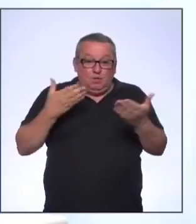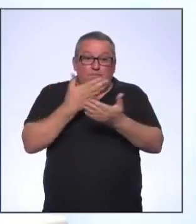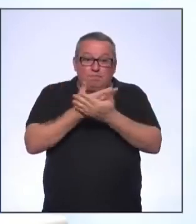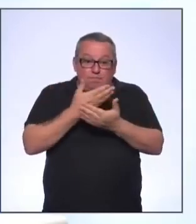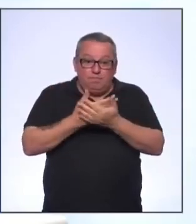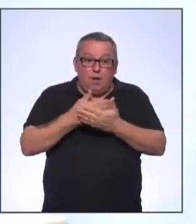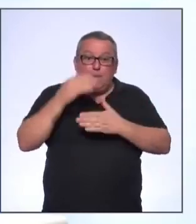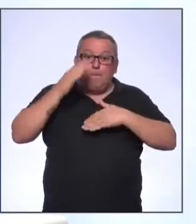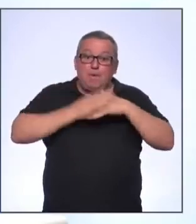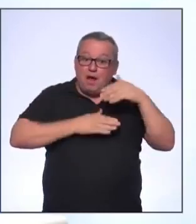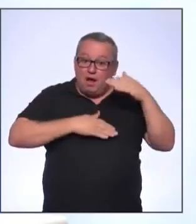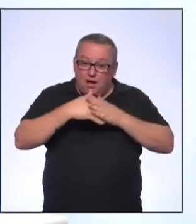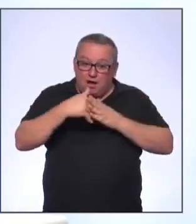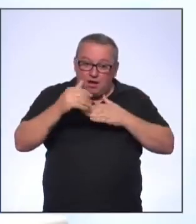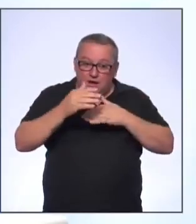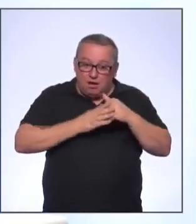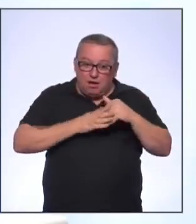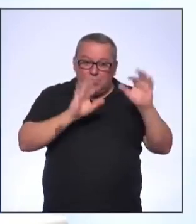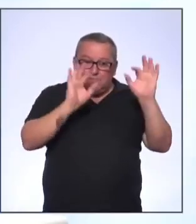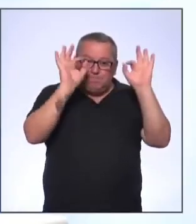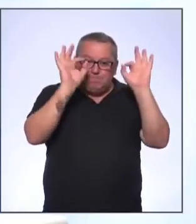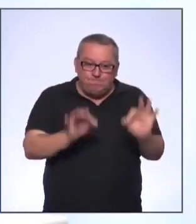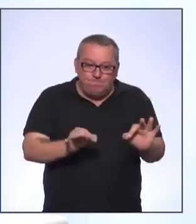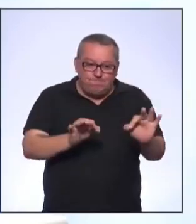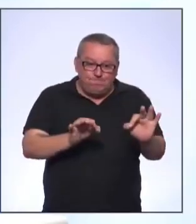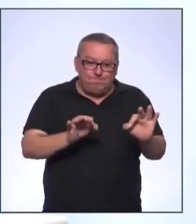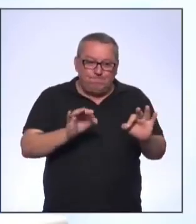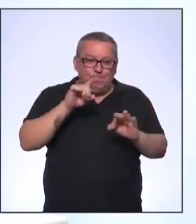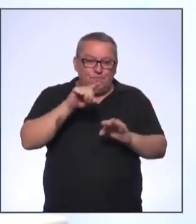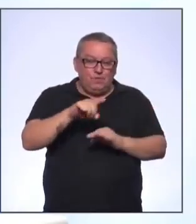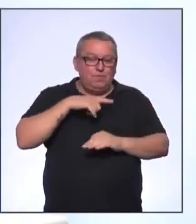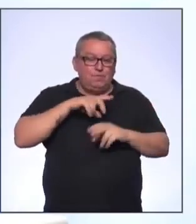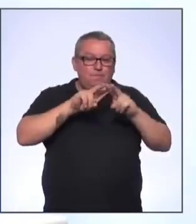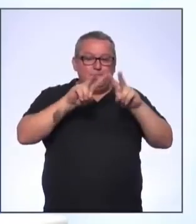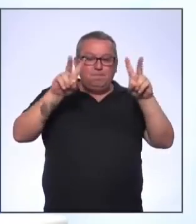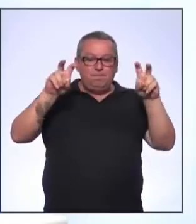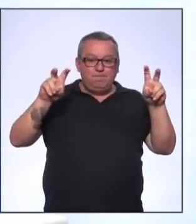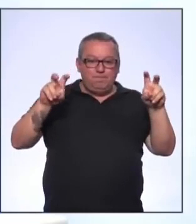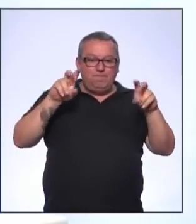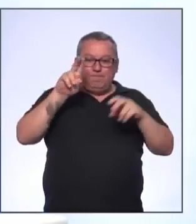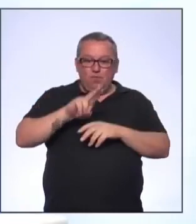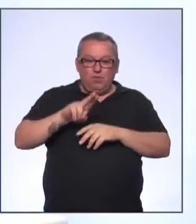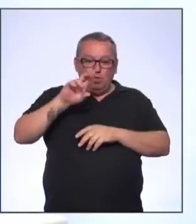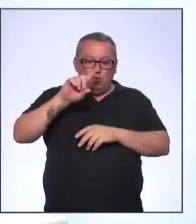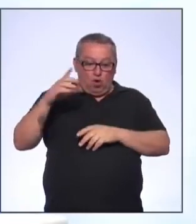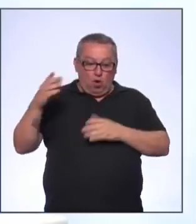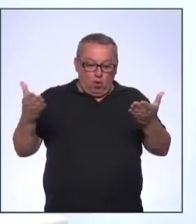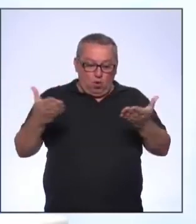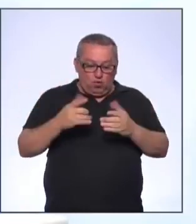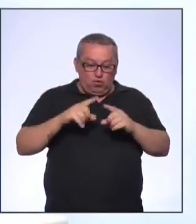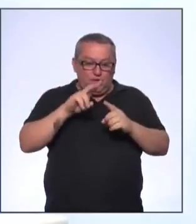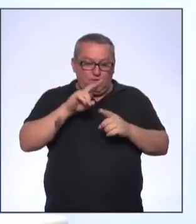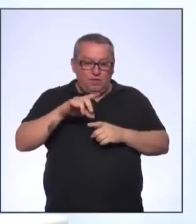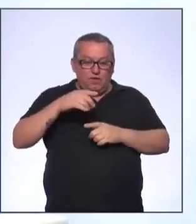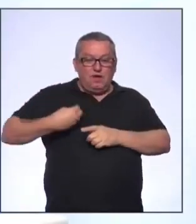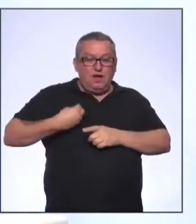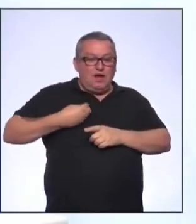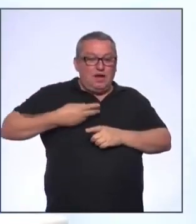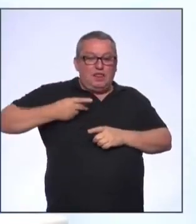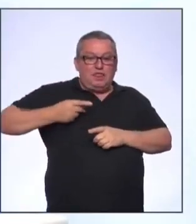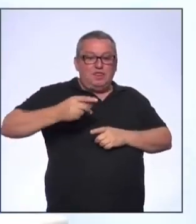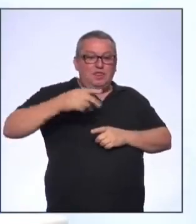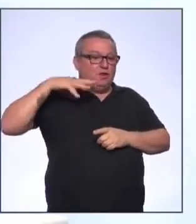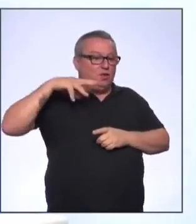basicamente prática. Eu tenho certeza absoluta que este assunto você não vai usar apenas hoje, como vai usar na sua vida